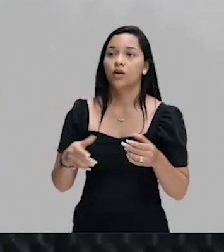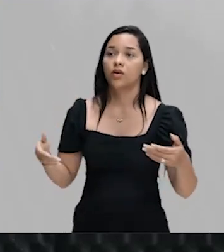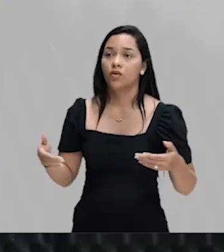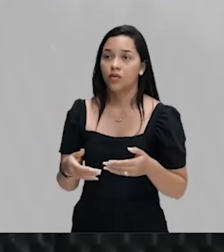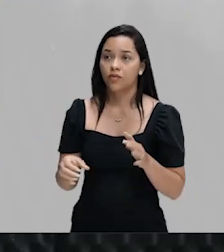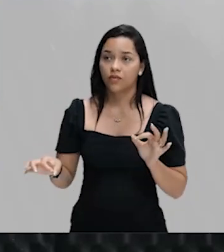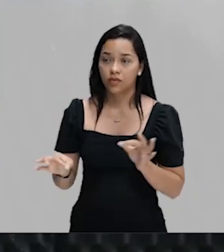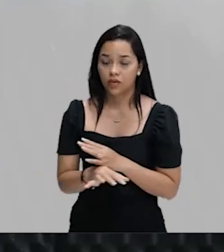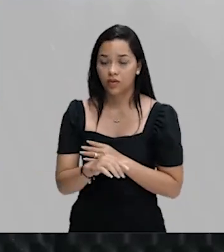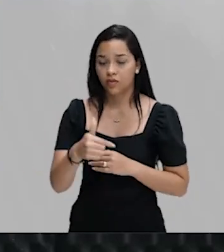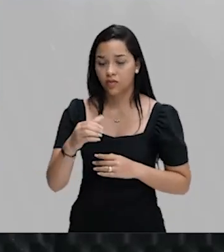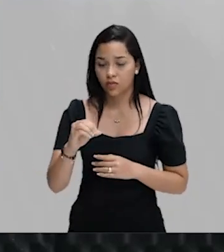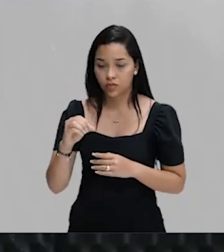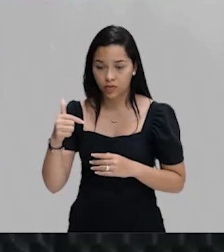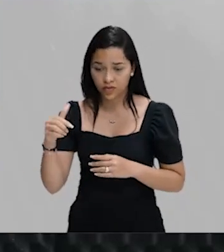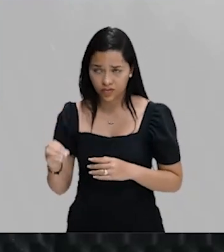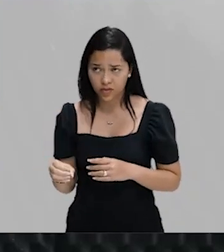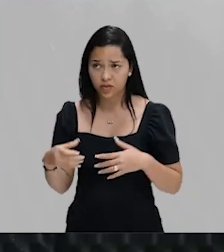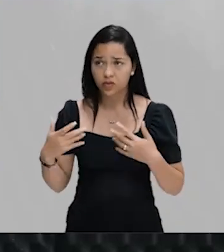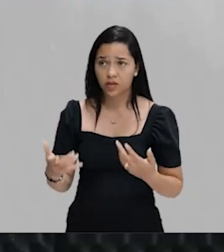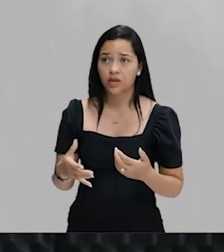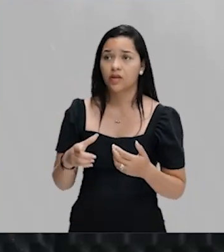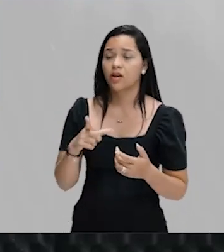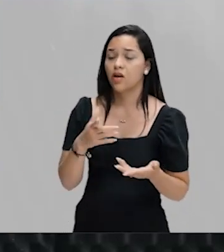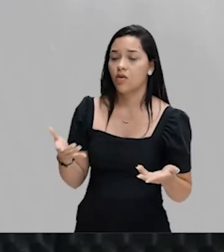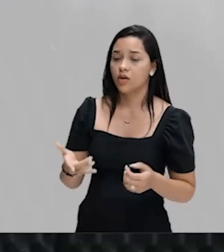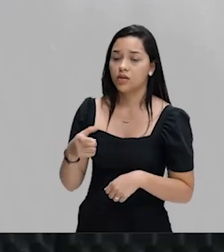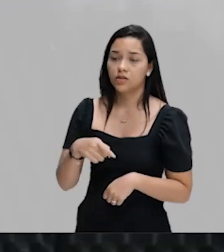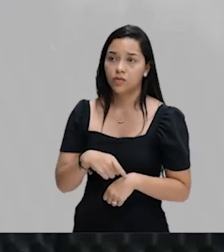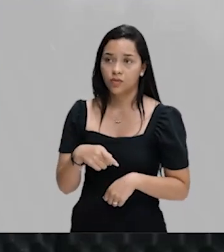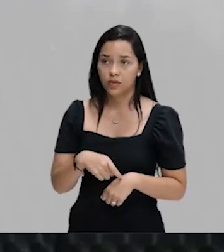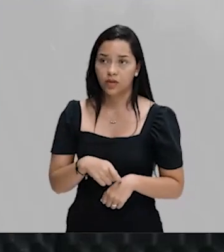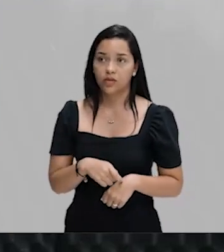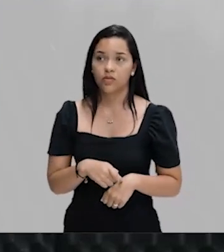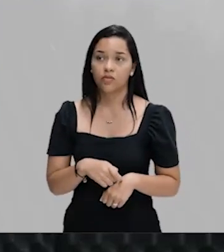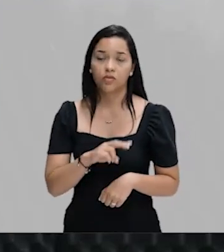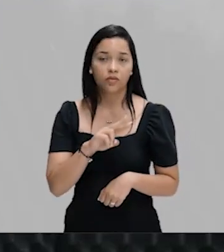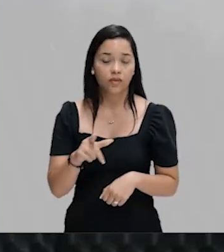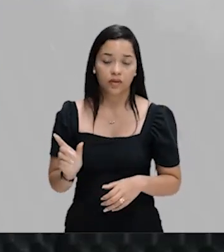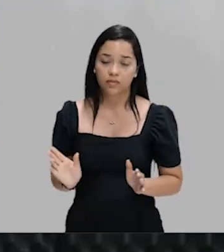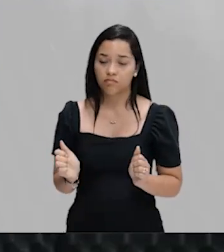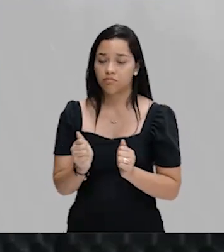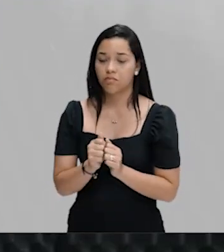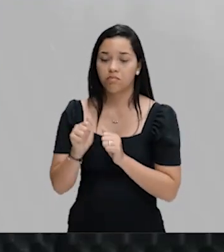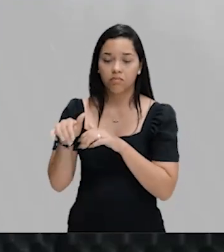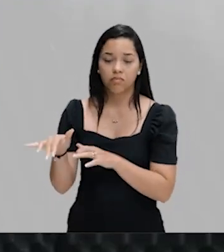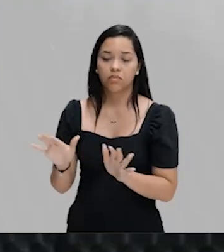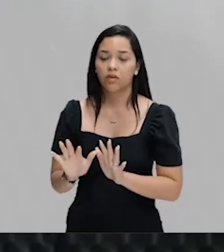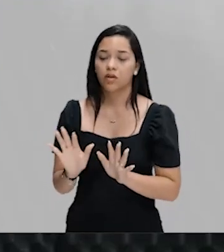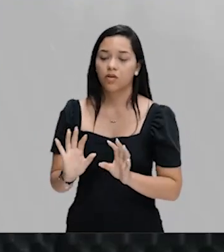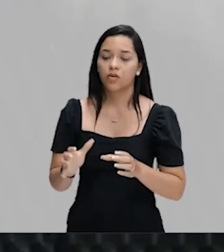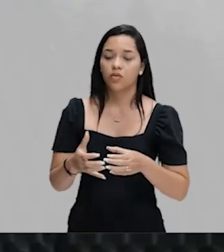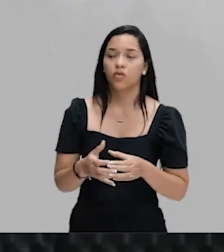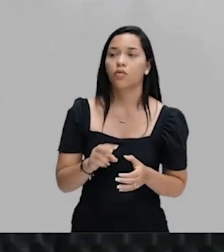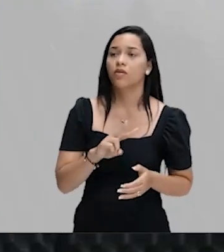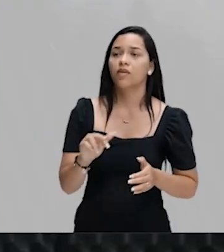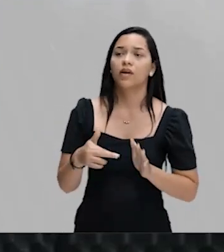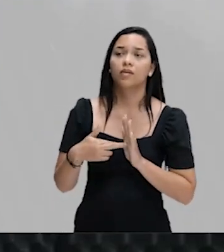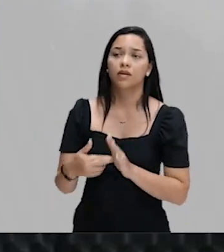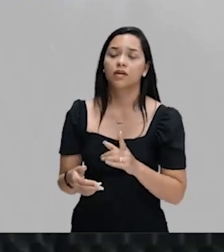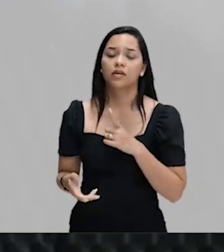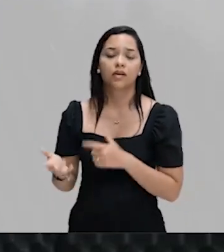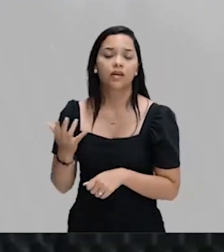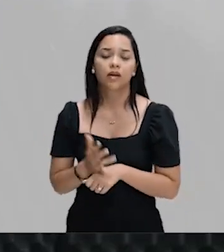no final de 2020, tá certo? Então, a partir desse momento, o Reino Unido não faz parte mais da União Europeia. O que isso vai representar